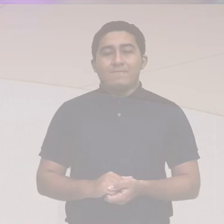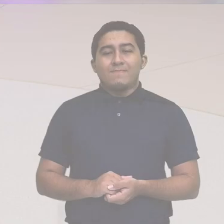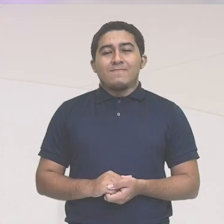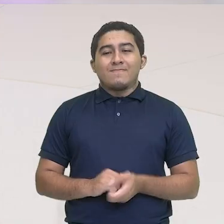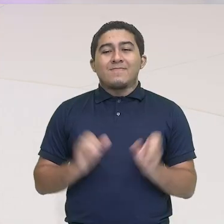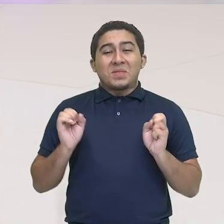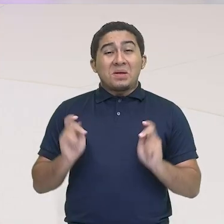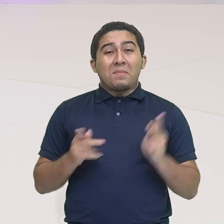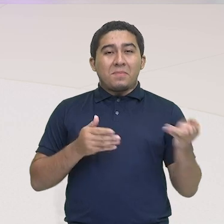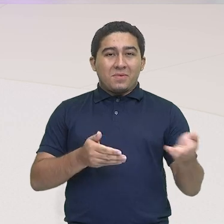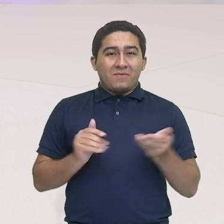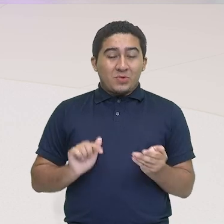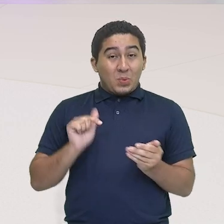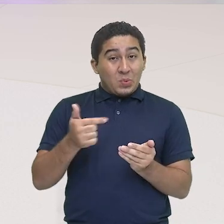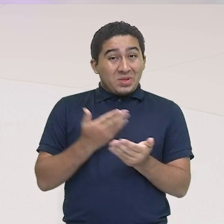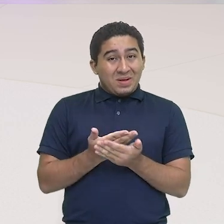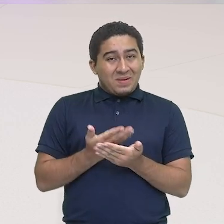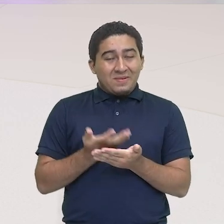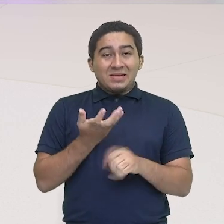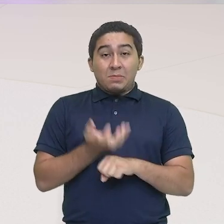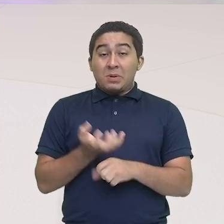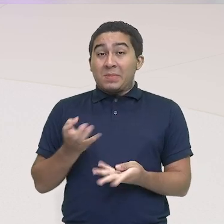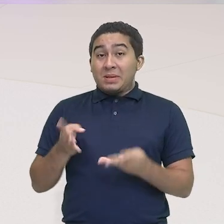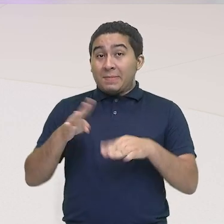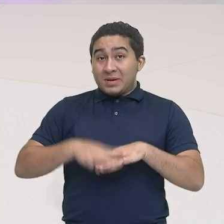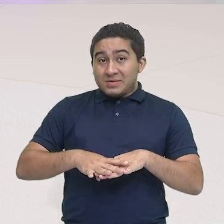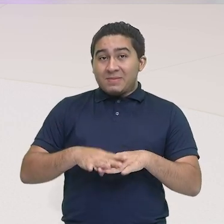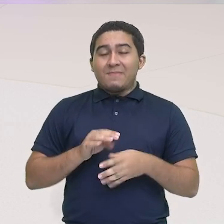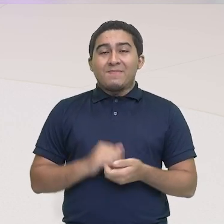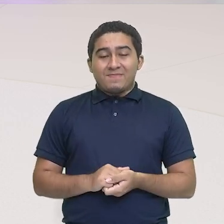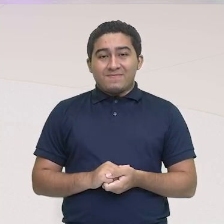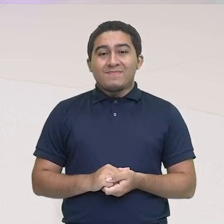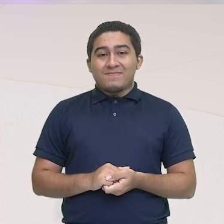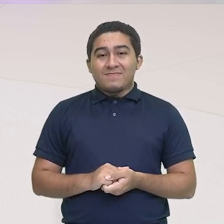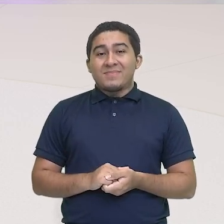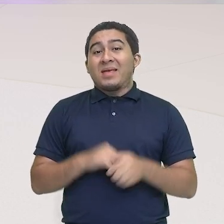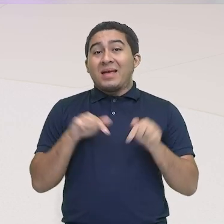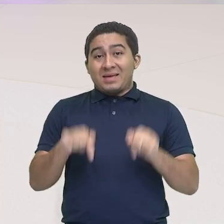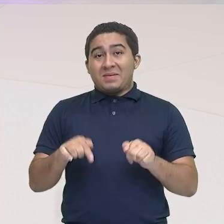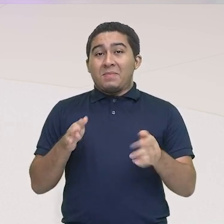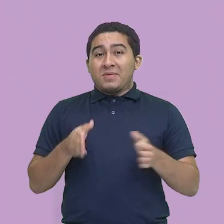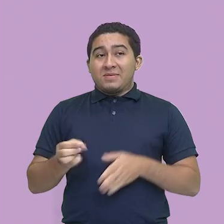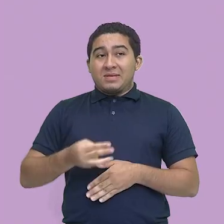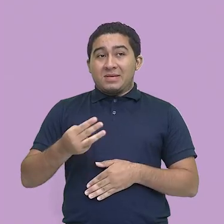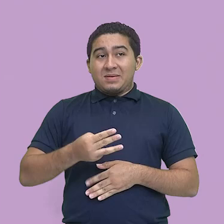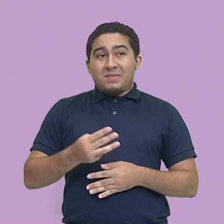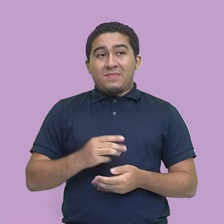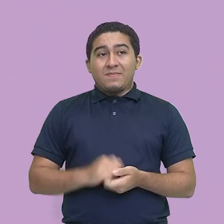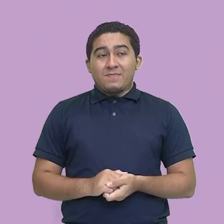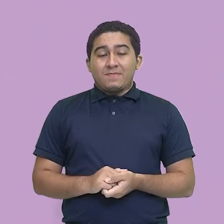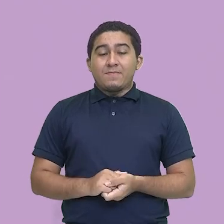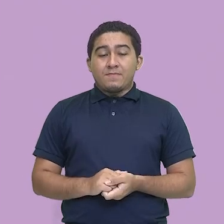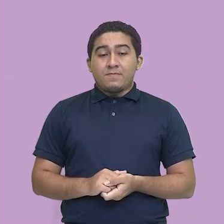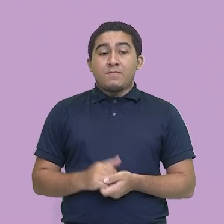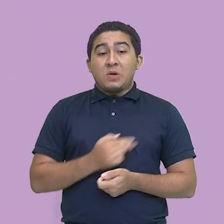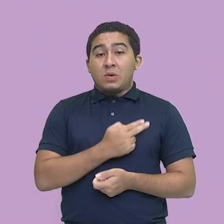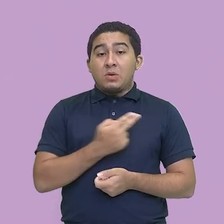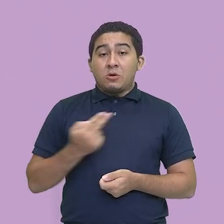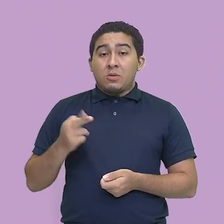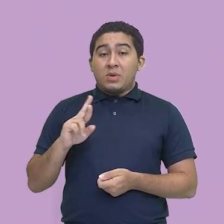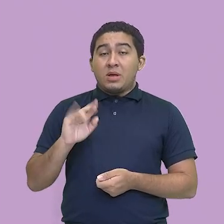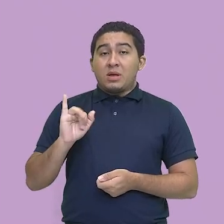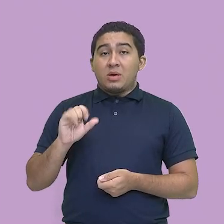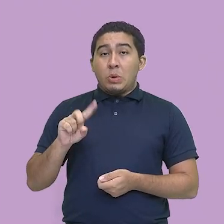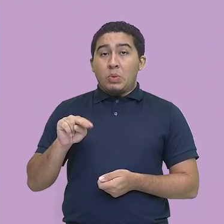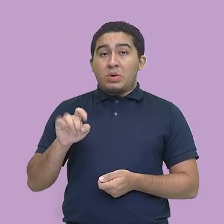Muito bem, seja bem-vindo a mais uma aula de matemática aqui na unidade 3. Eu sou o professor